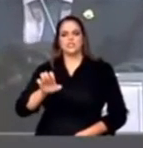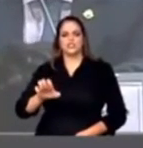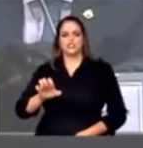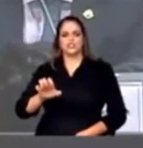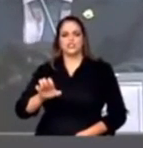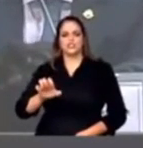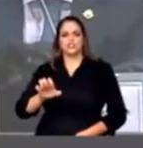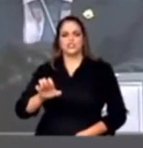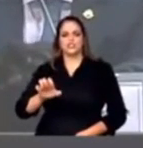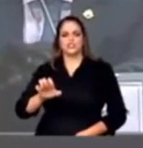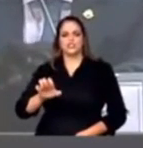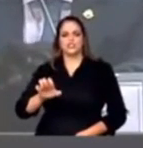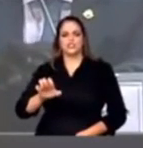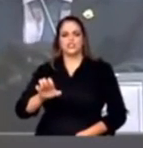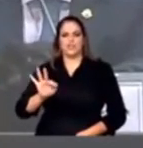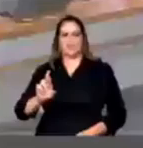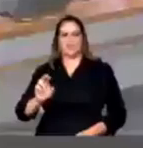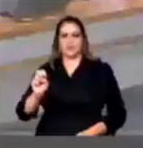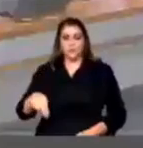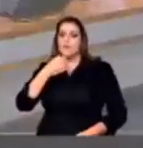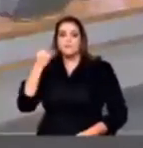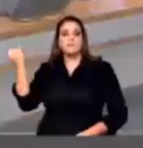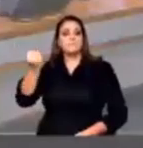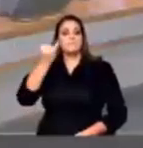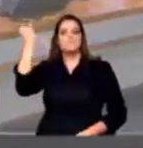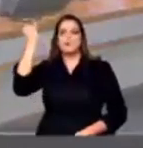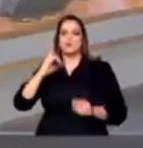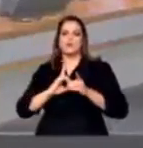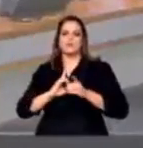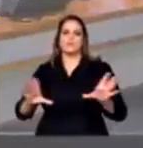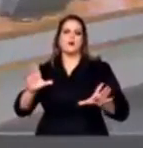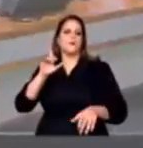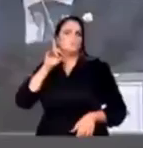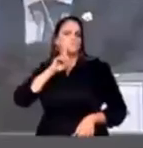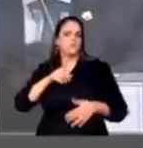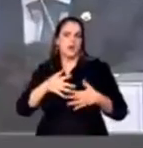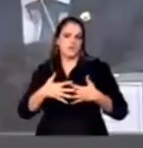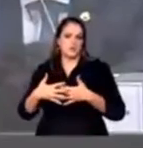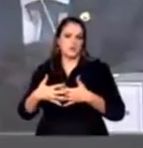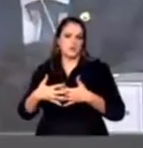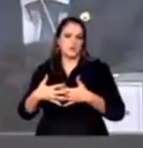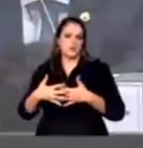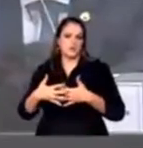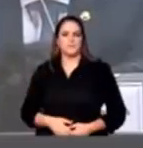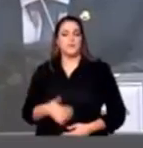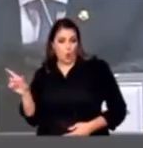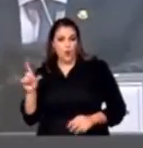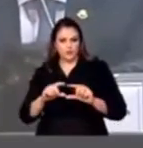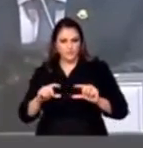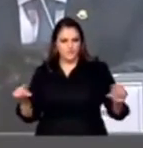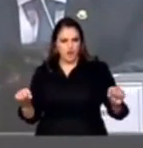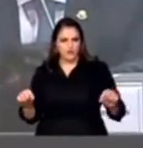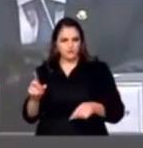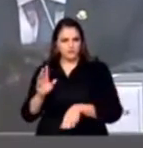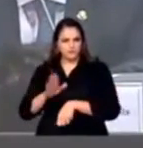acrescer aqui uma outra frase famosa de Thomas Jefferson, que eu gosto muito. De Jefferson, que